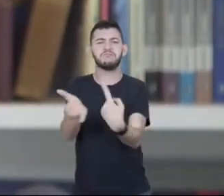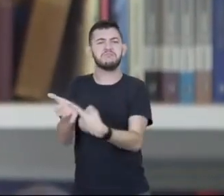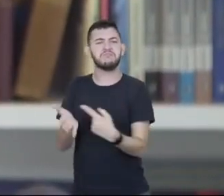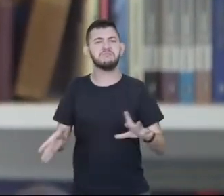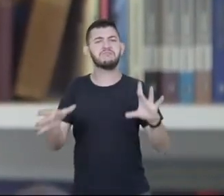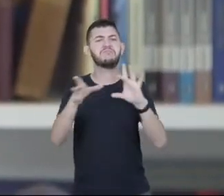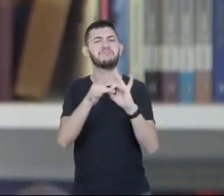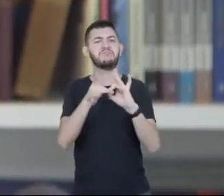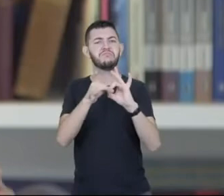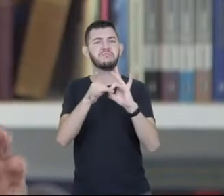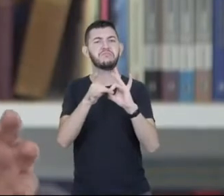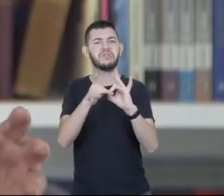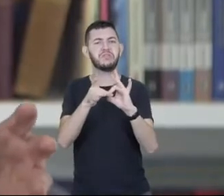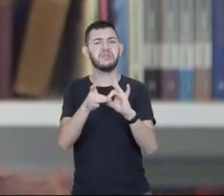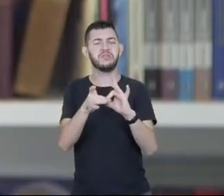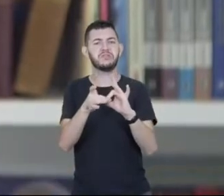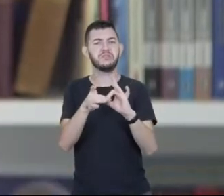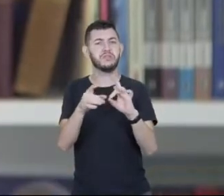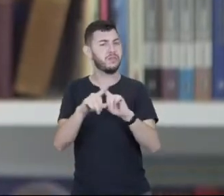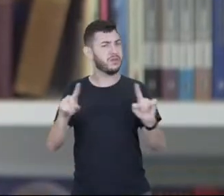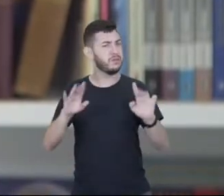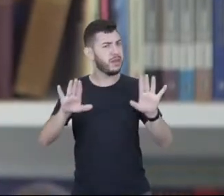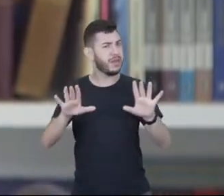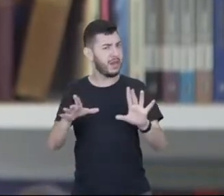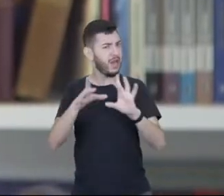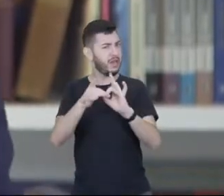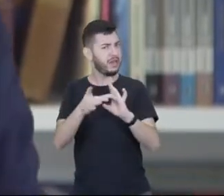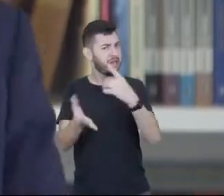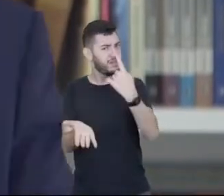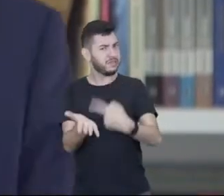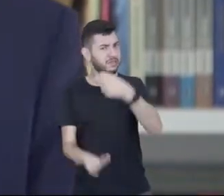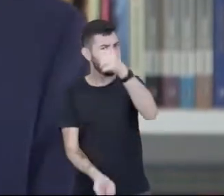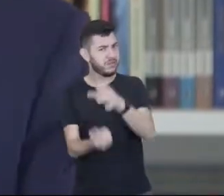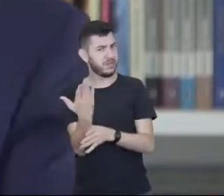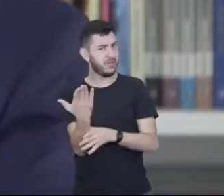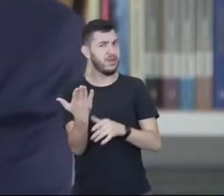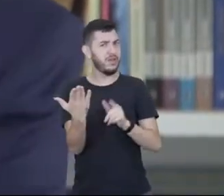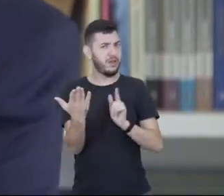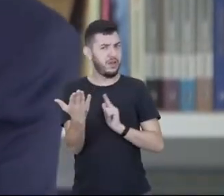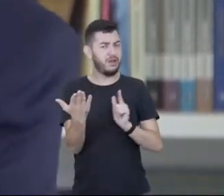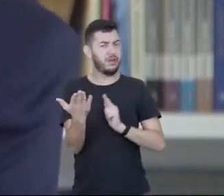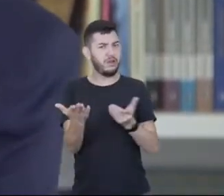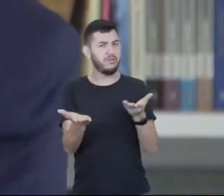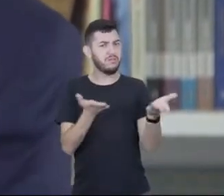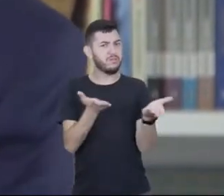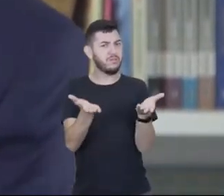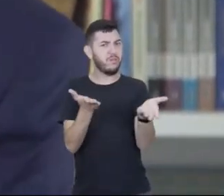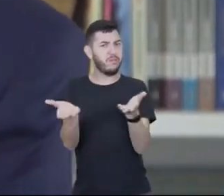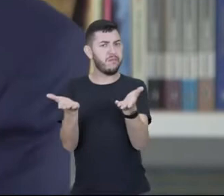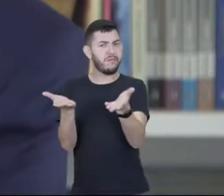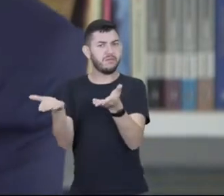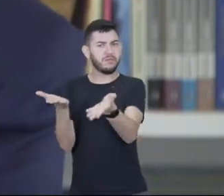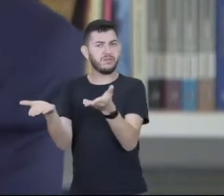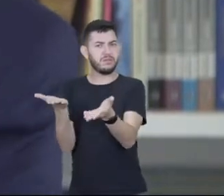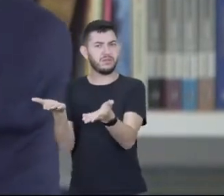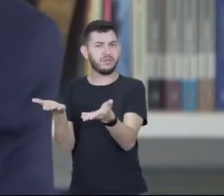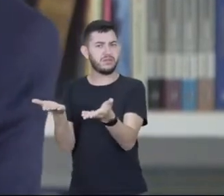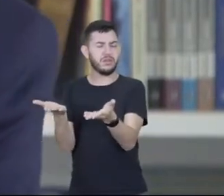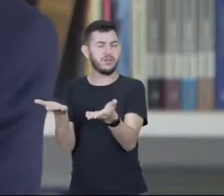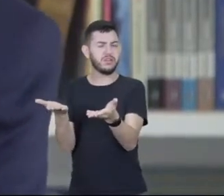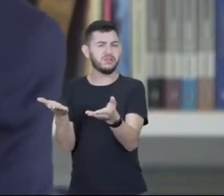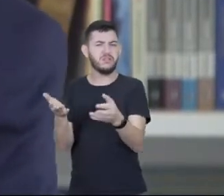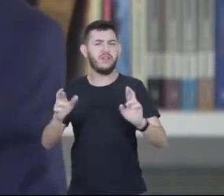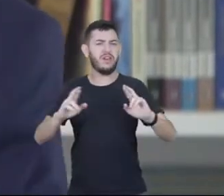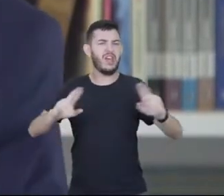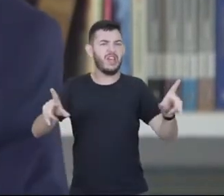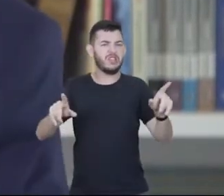construídas graças a persuasão e não a cotação por verbas ou